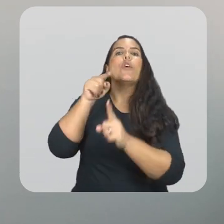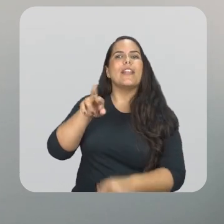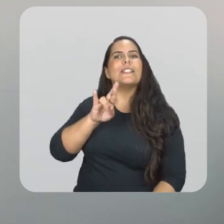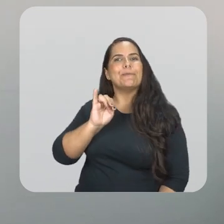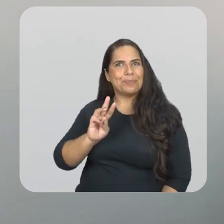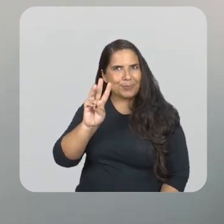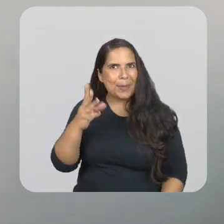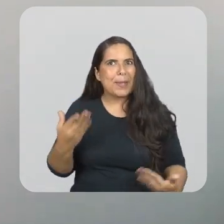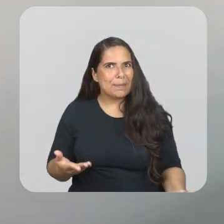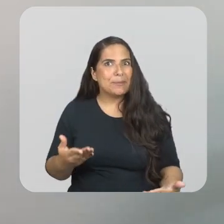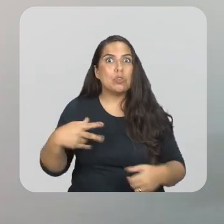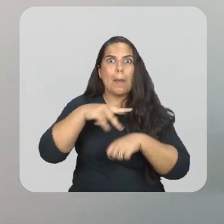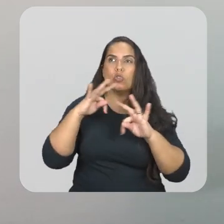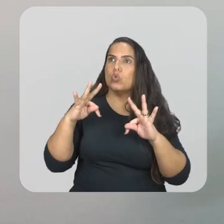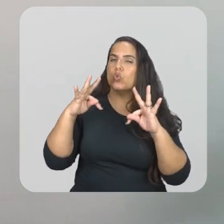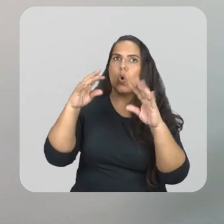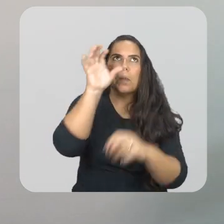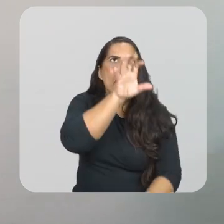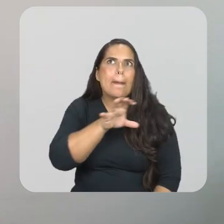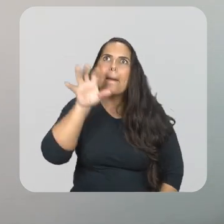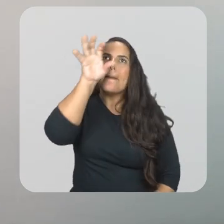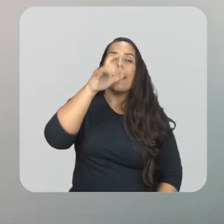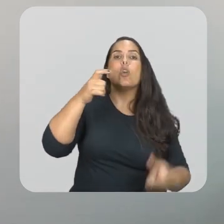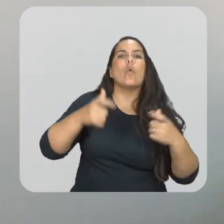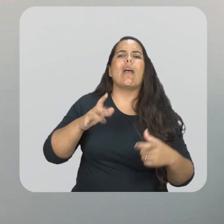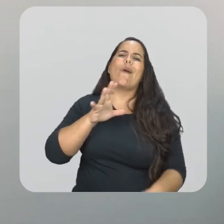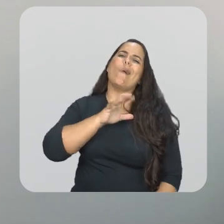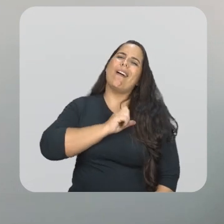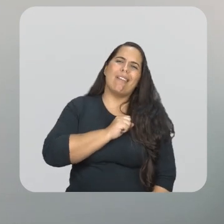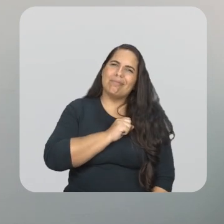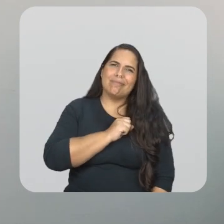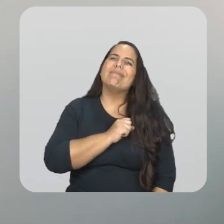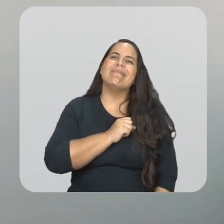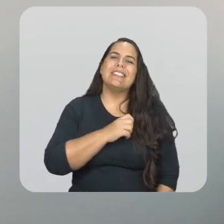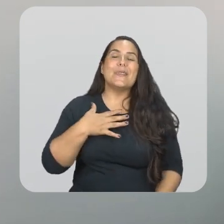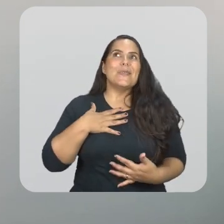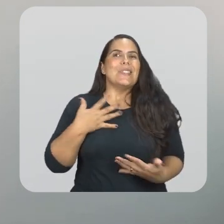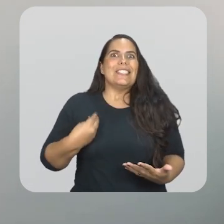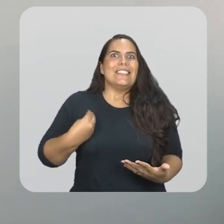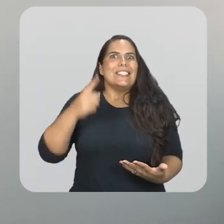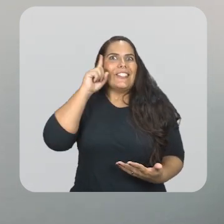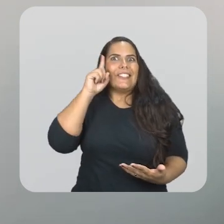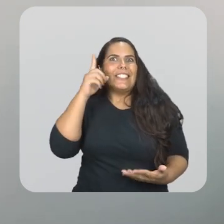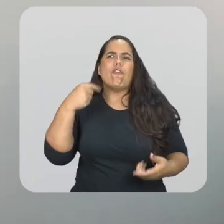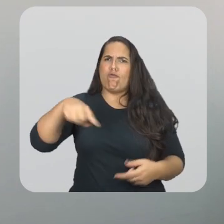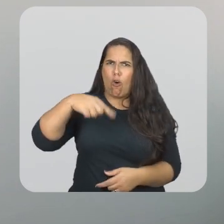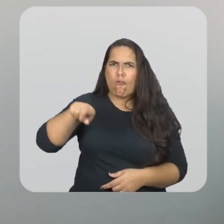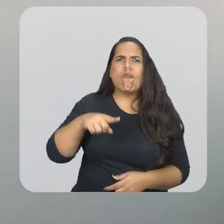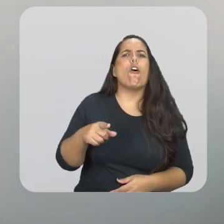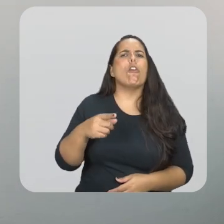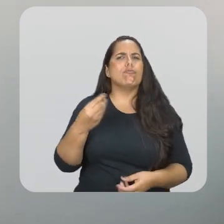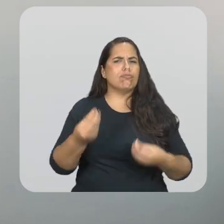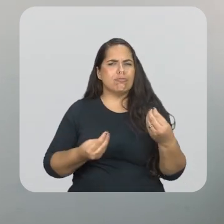encontra no Innovation Week, né? A gente do país inteiro. Então é um lugar que eu amo, eu vivo aquilo ali todos os dias, eu vou todos os